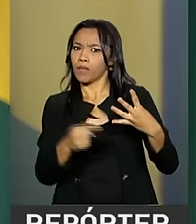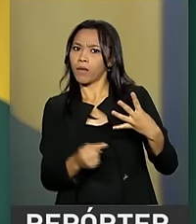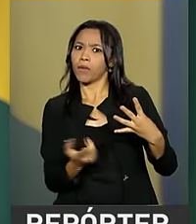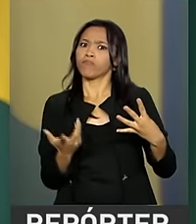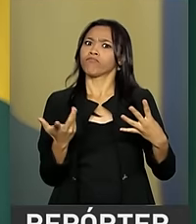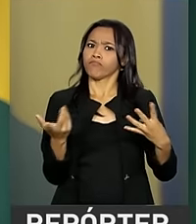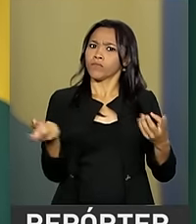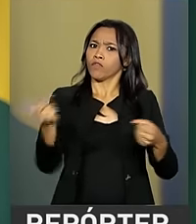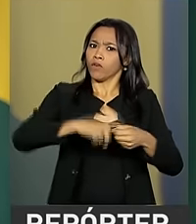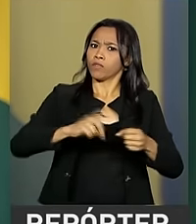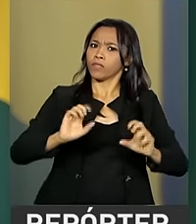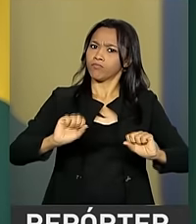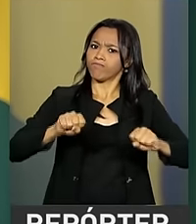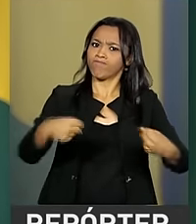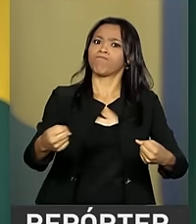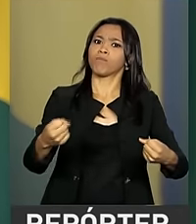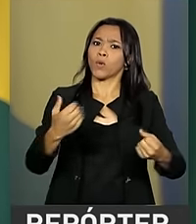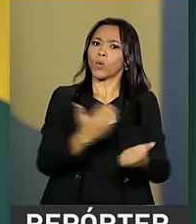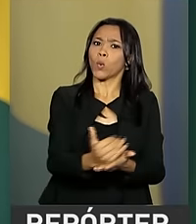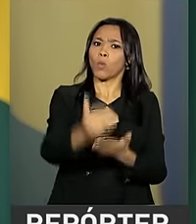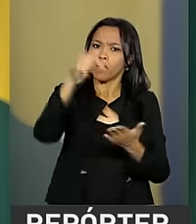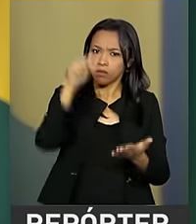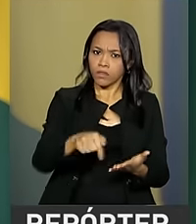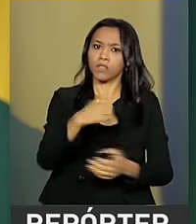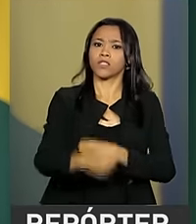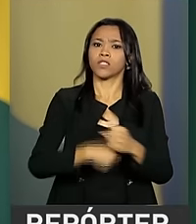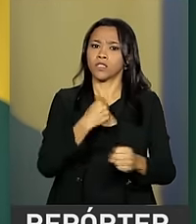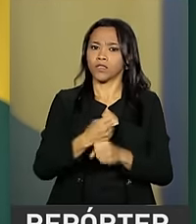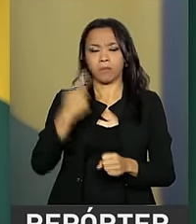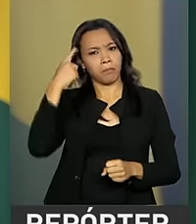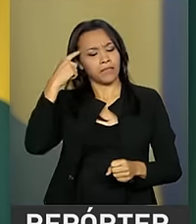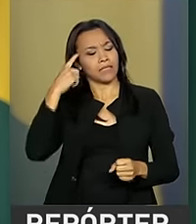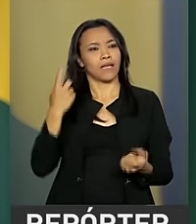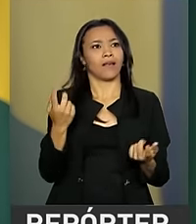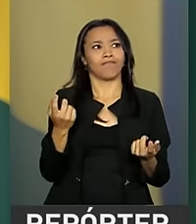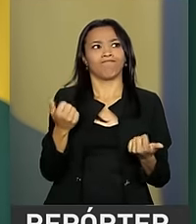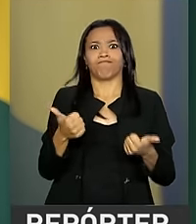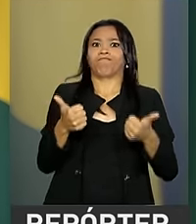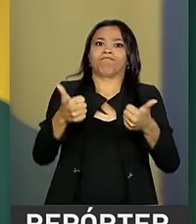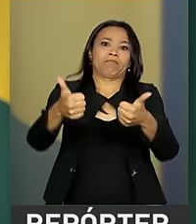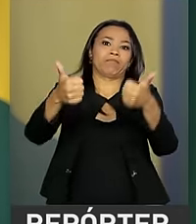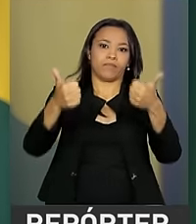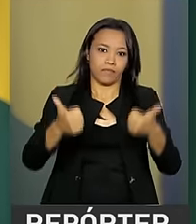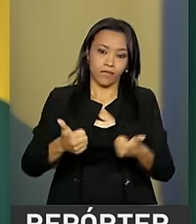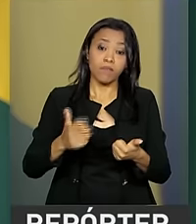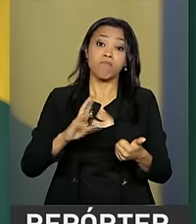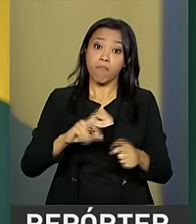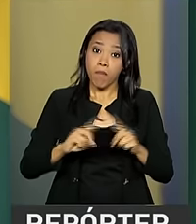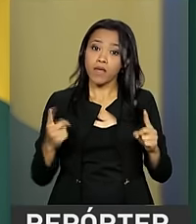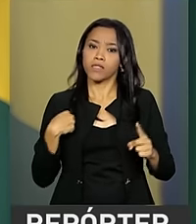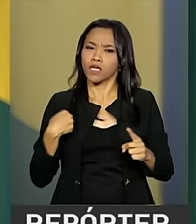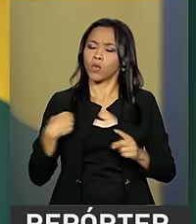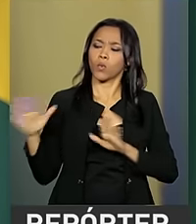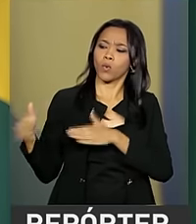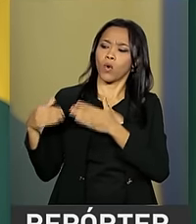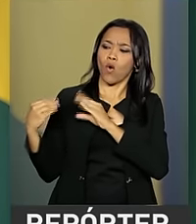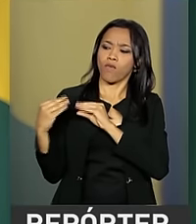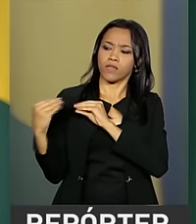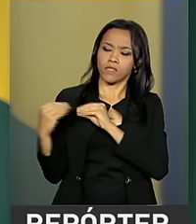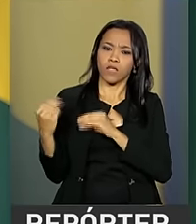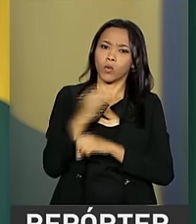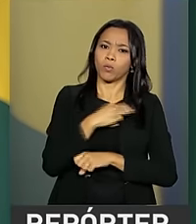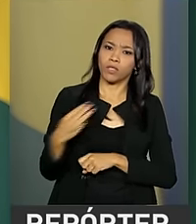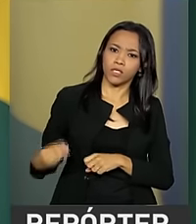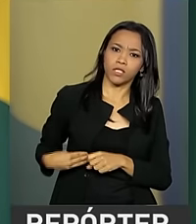já no começo deste ano. Não quero ser otimista demais, mas temos conversado muito com o ministro Meirelles, com o